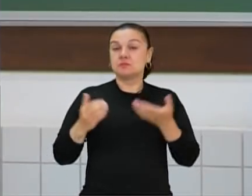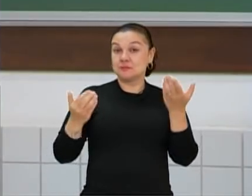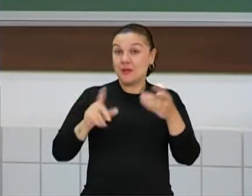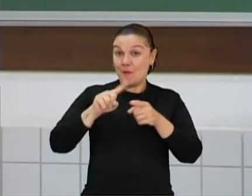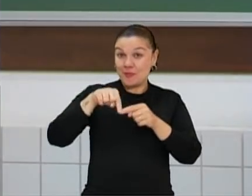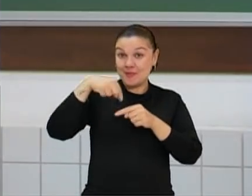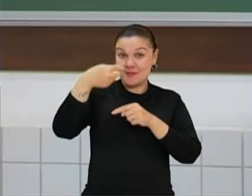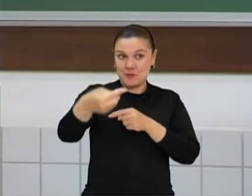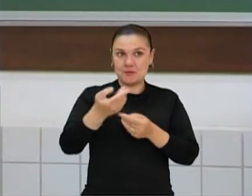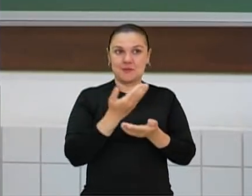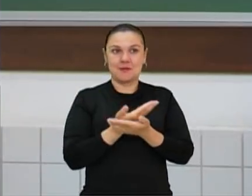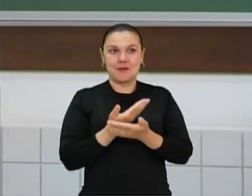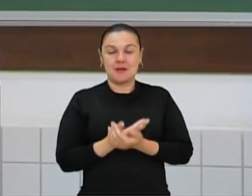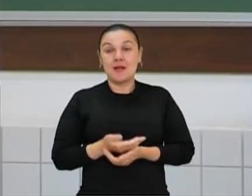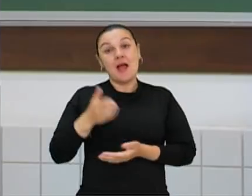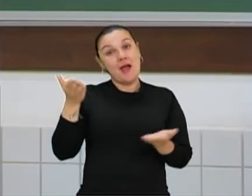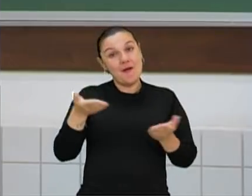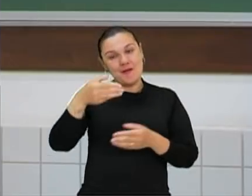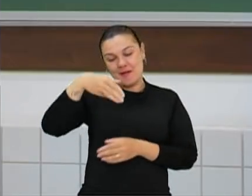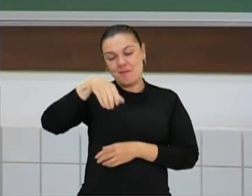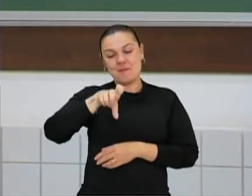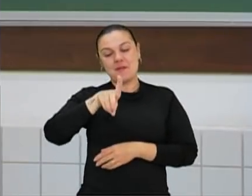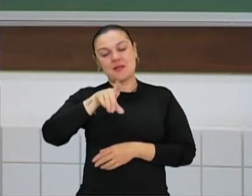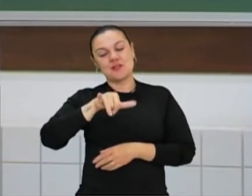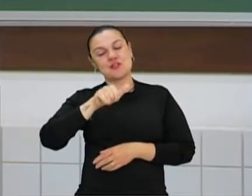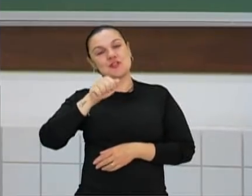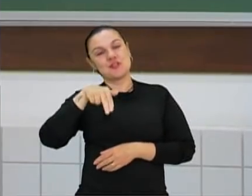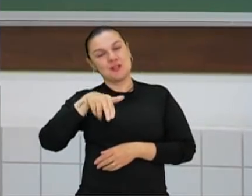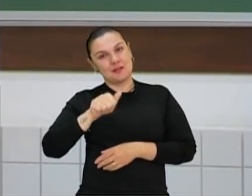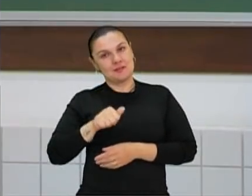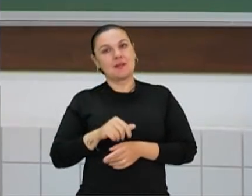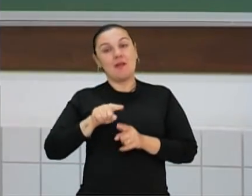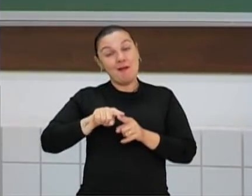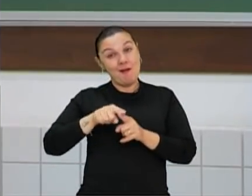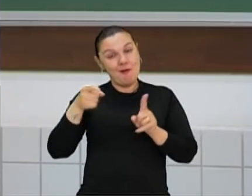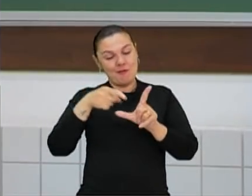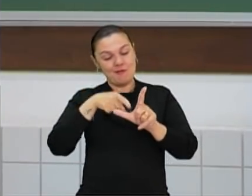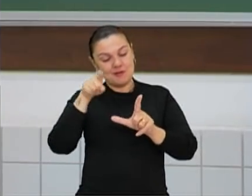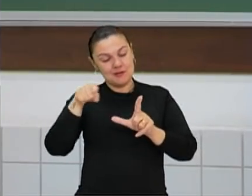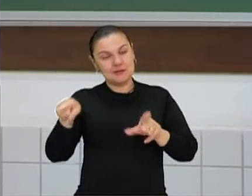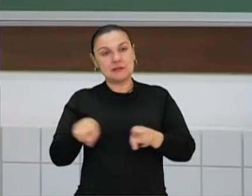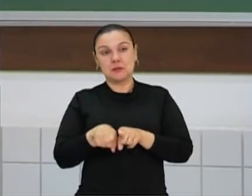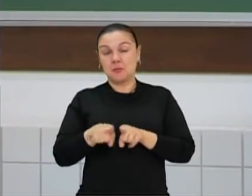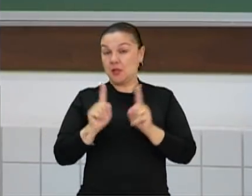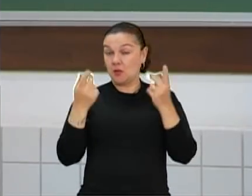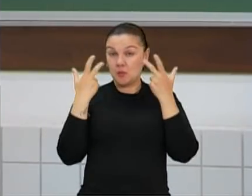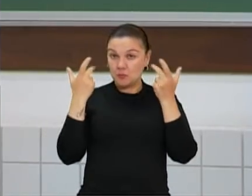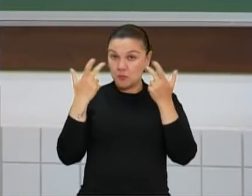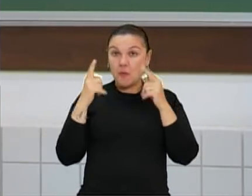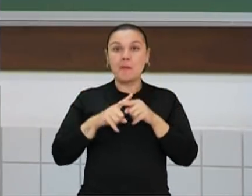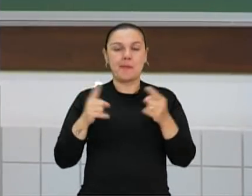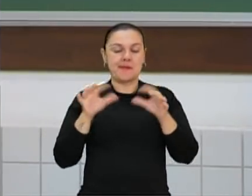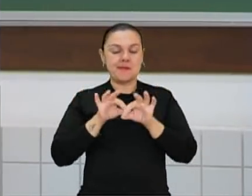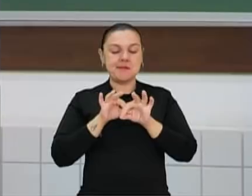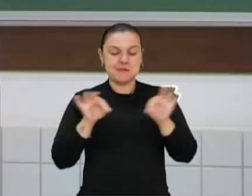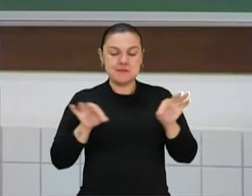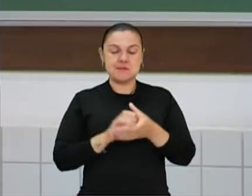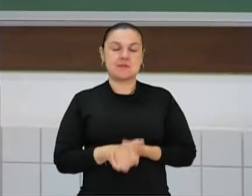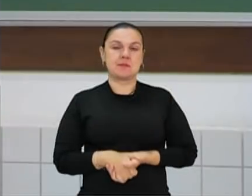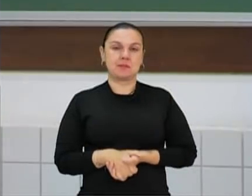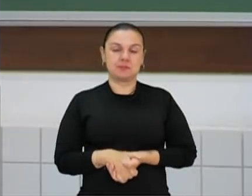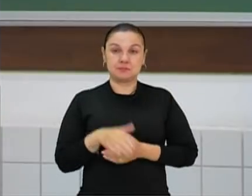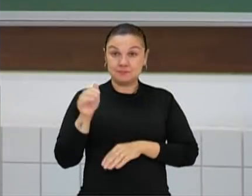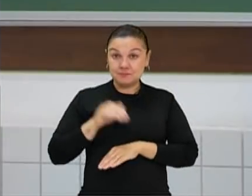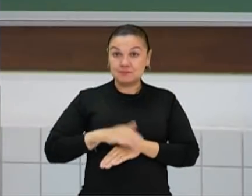na próxima aula, nós vamos estudar mediana, que é uma outra medida estatística não muito comum, mas também bem simples. O